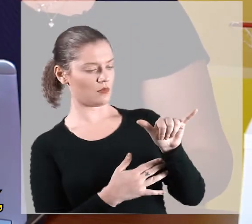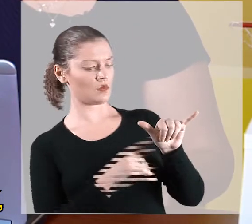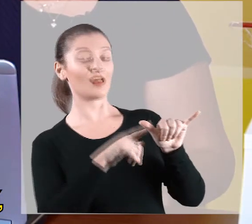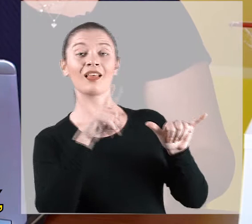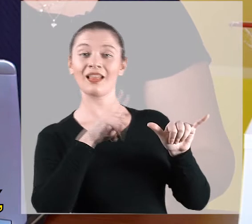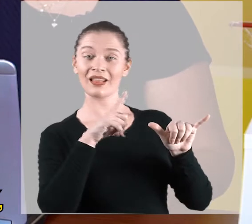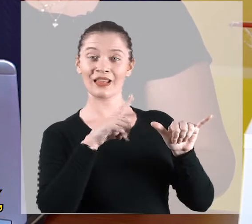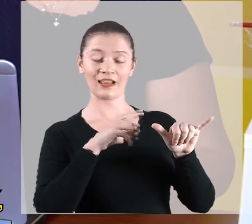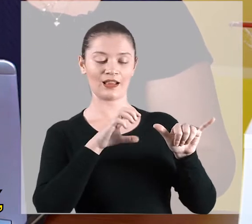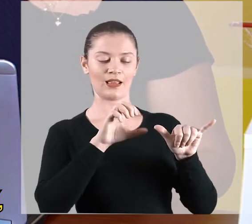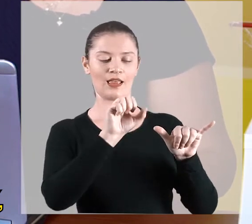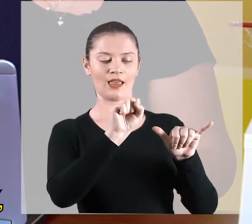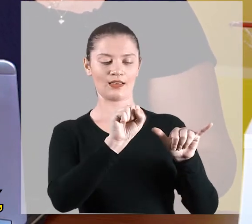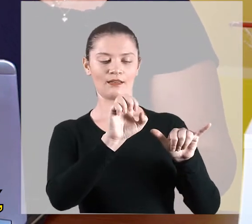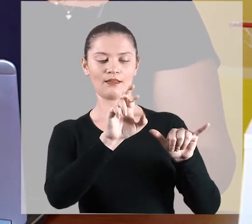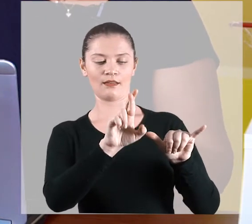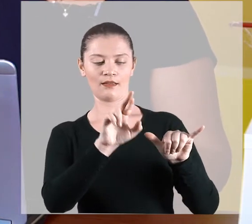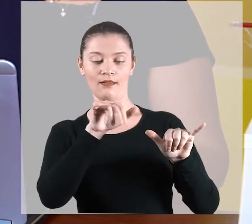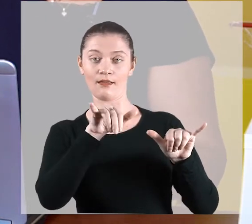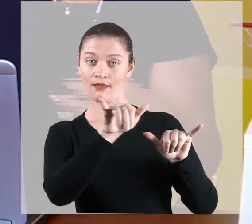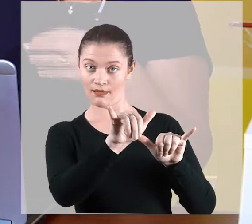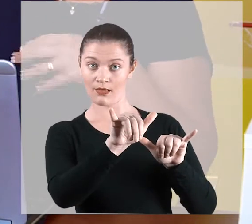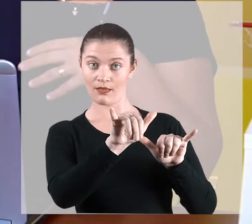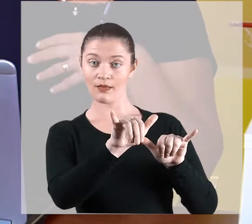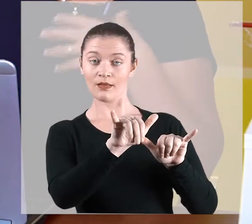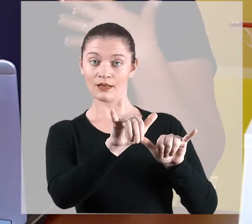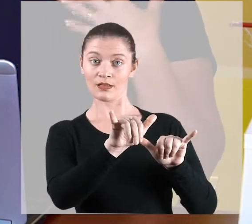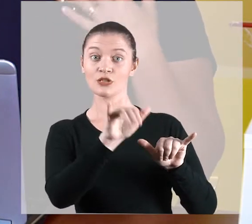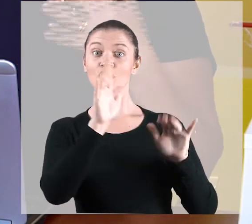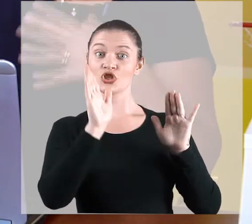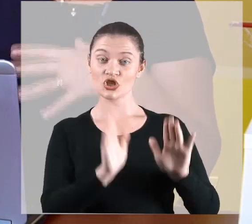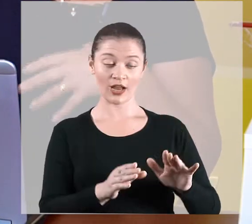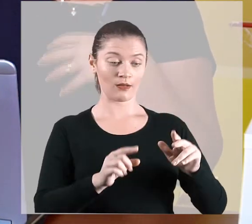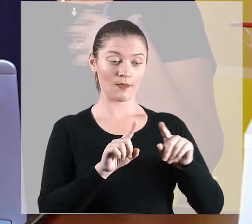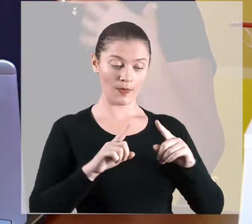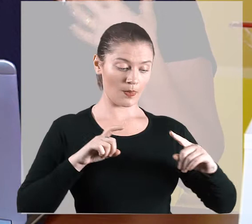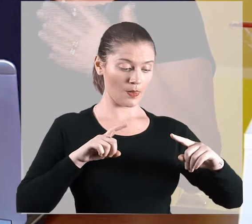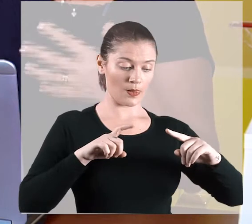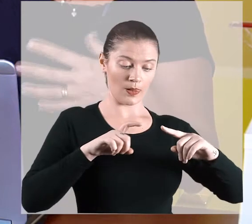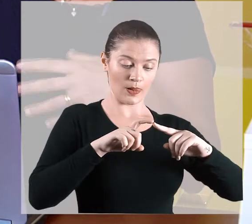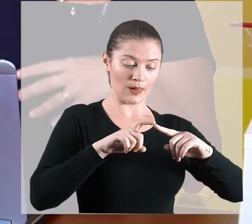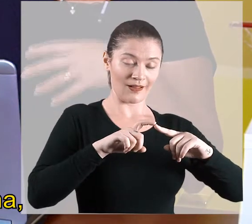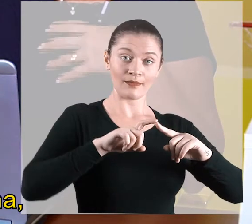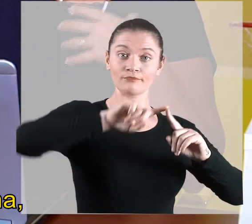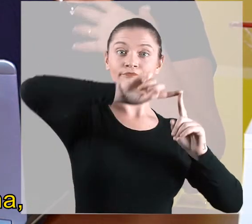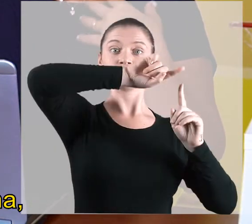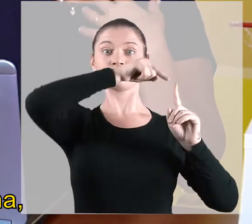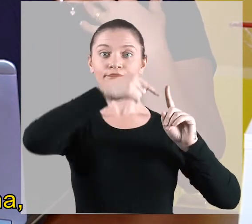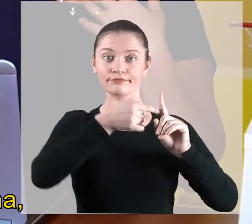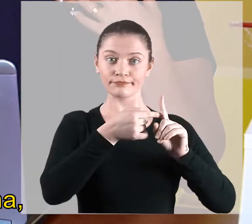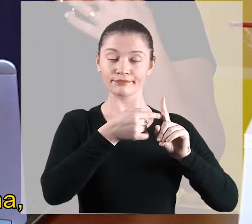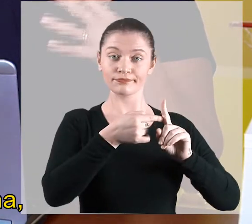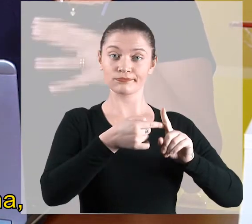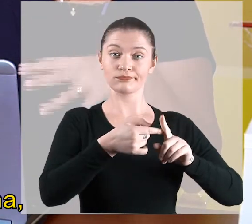gene chamado SRY, que já na concepção vai masculinizando o feto, então